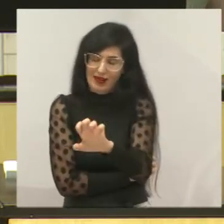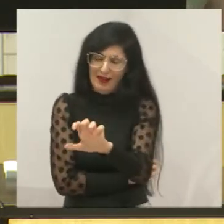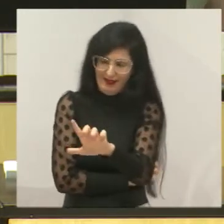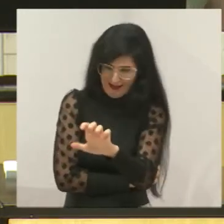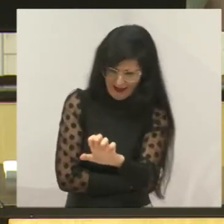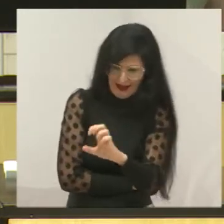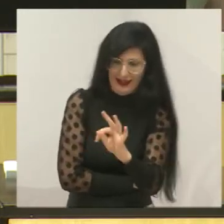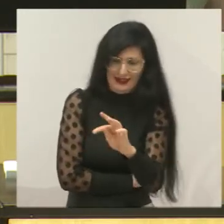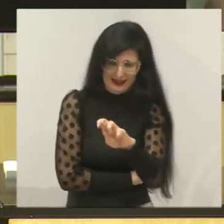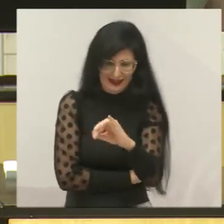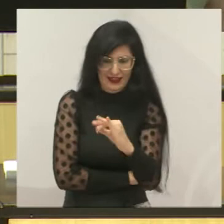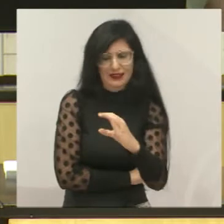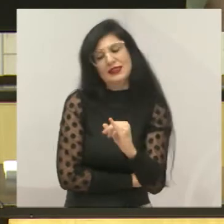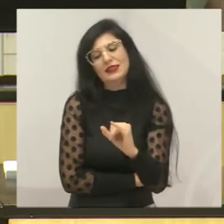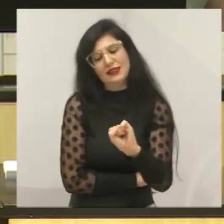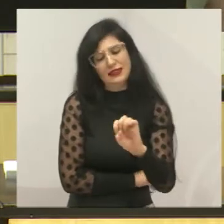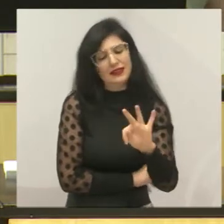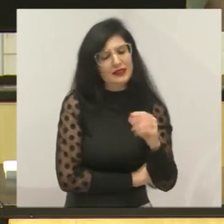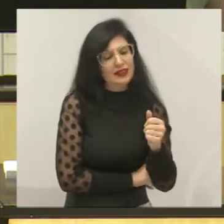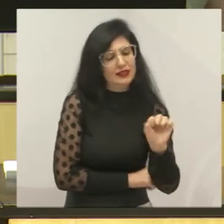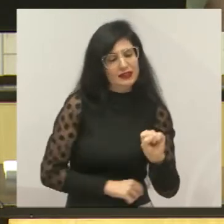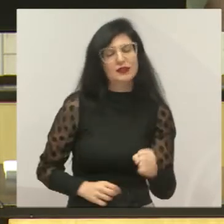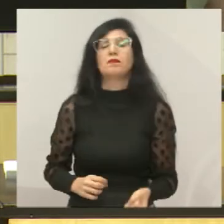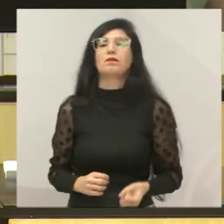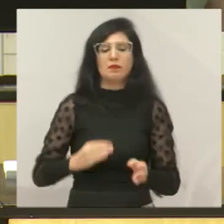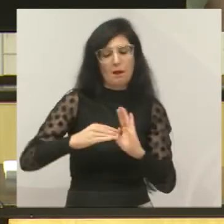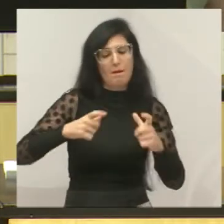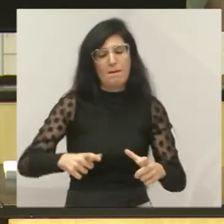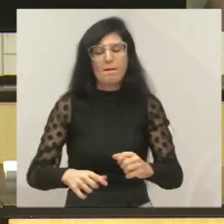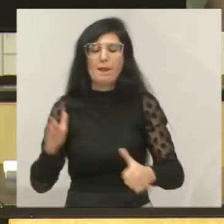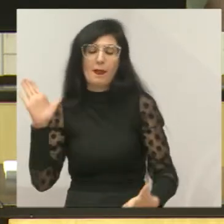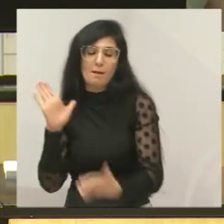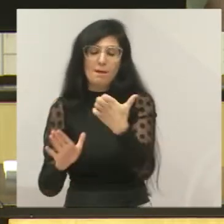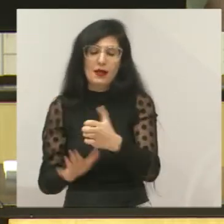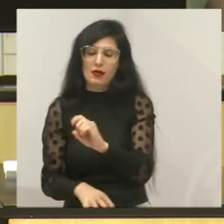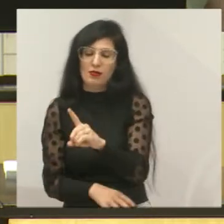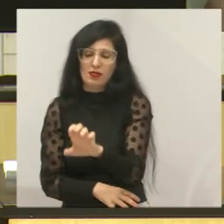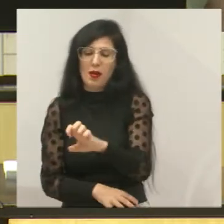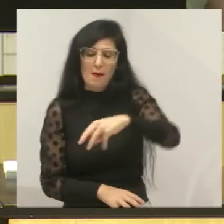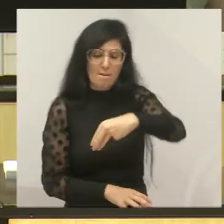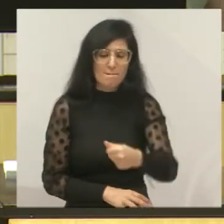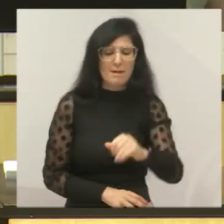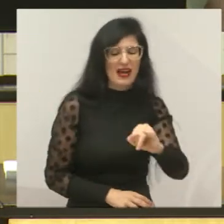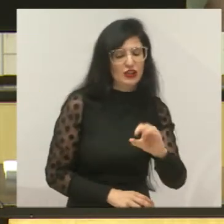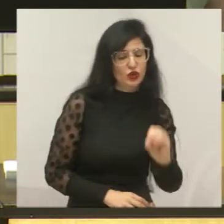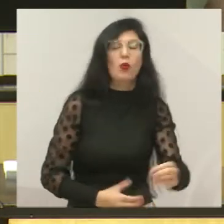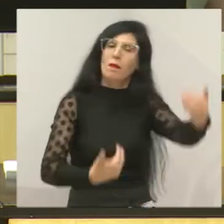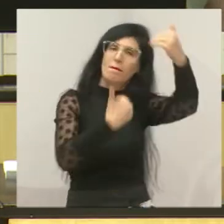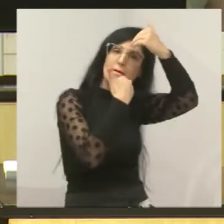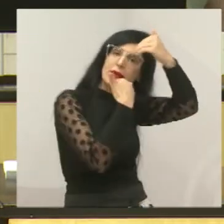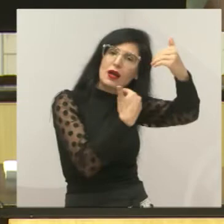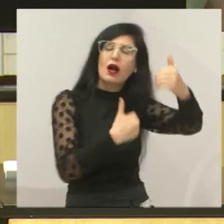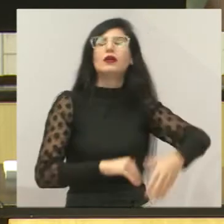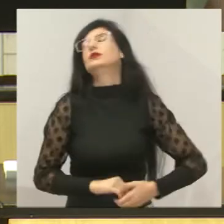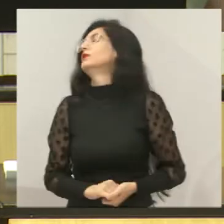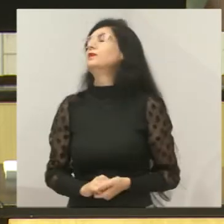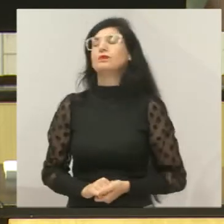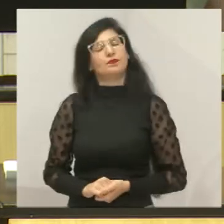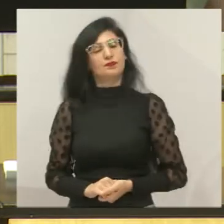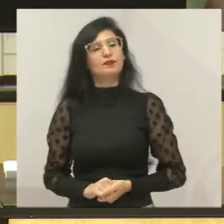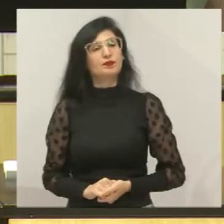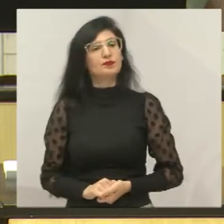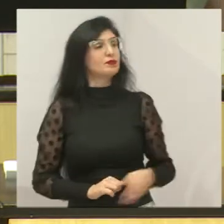muito respeitosamente, recorremos à compreensão e aos prestos desta concessionária e antecipando agradecimento pela atenção dispensada,